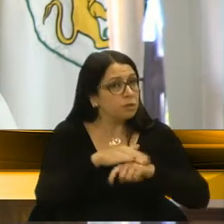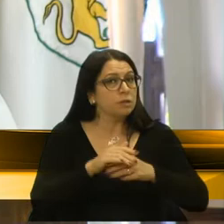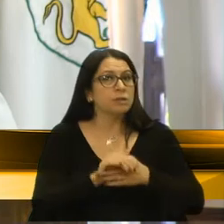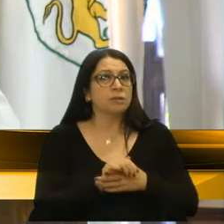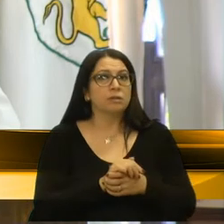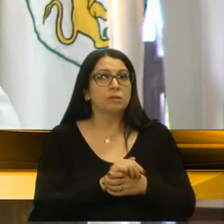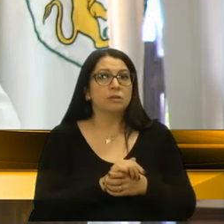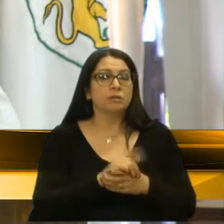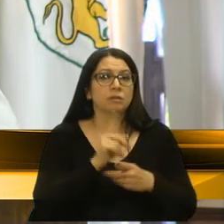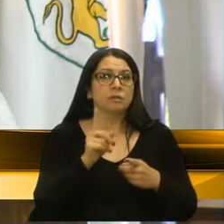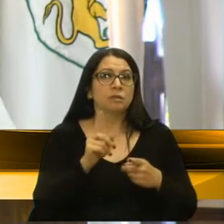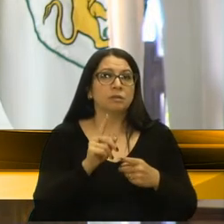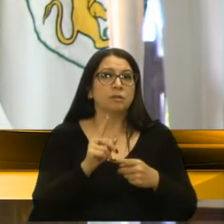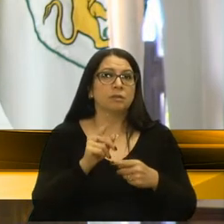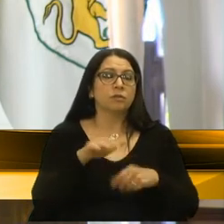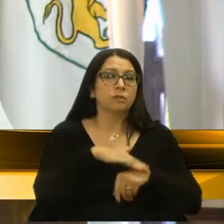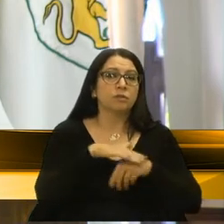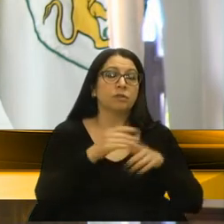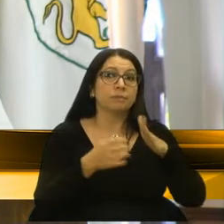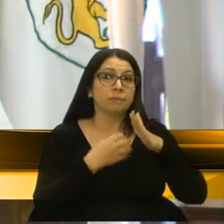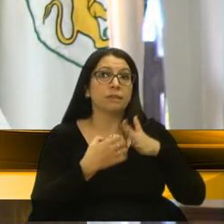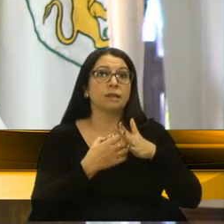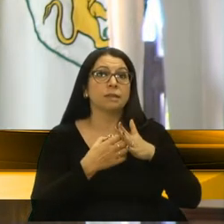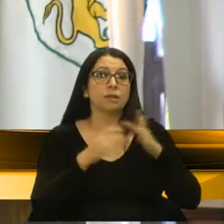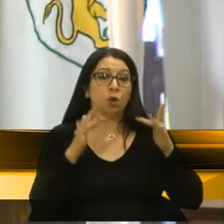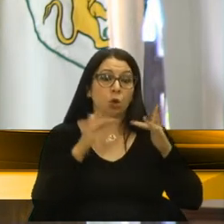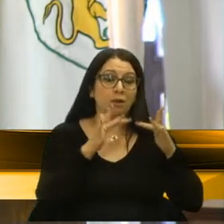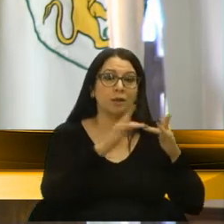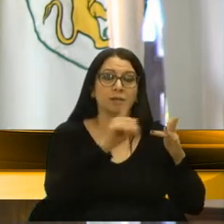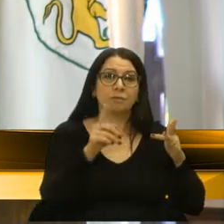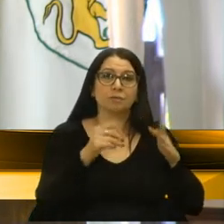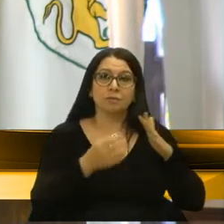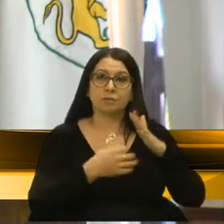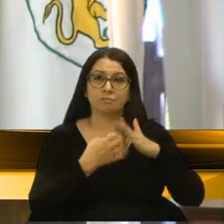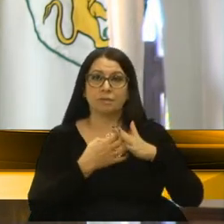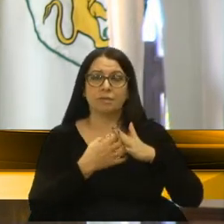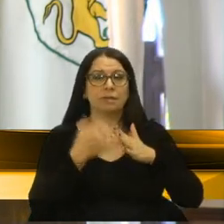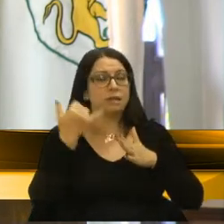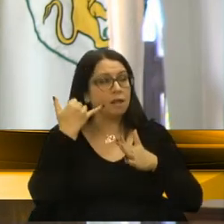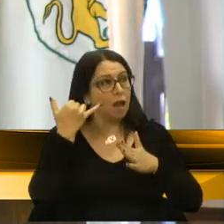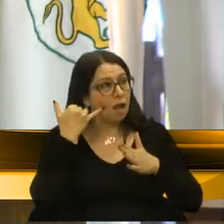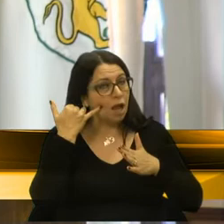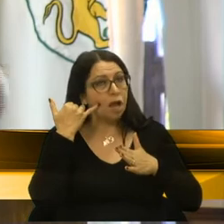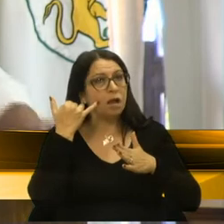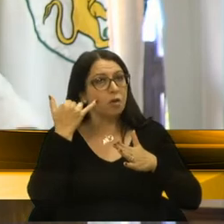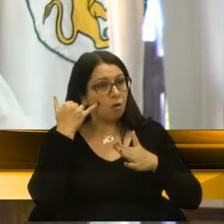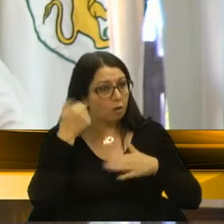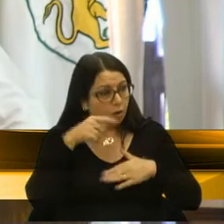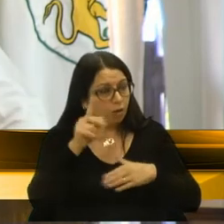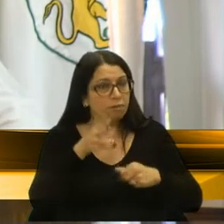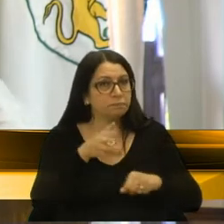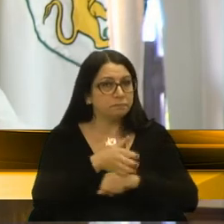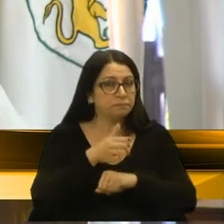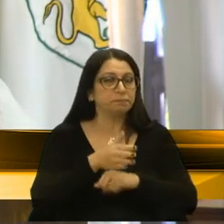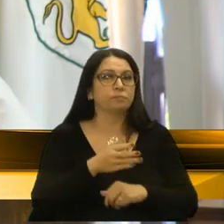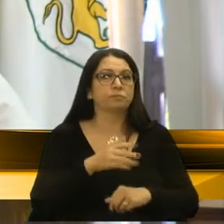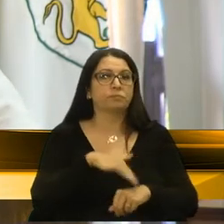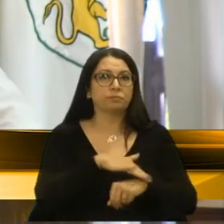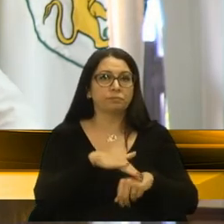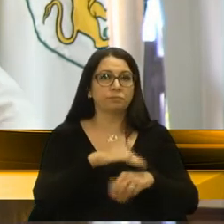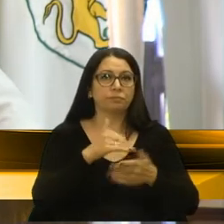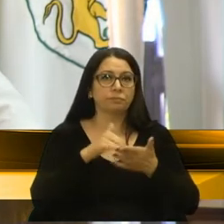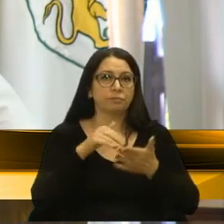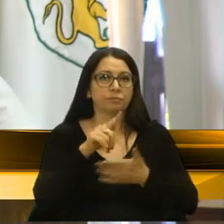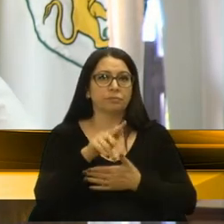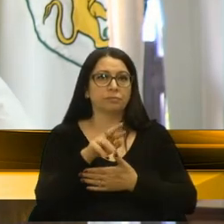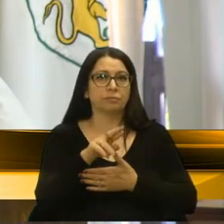com as empresas, ligar para as empresas, dizendo, olha, gente, participem. Falei com a secretária